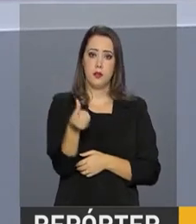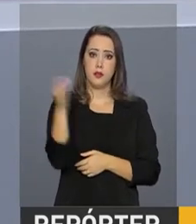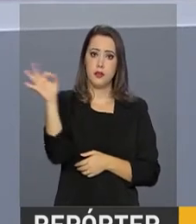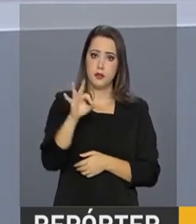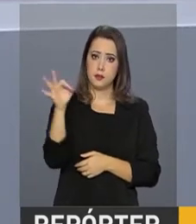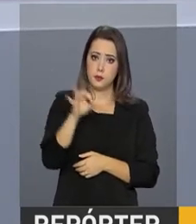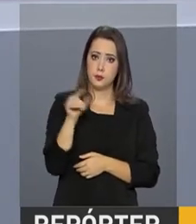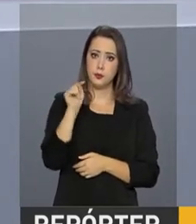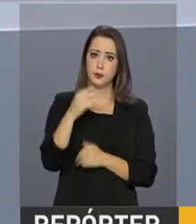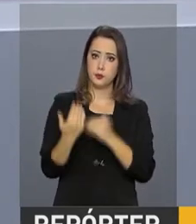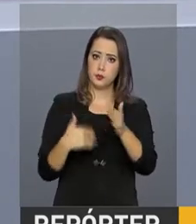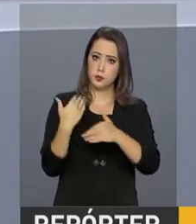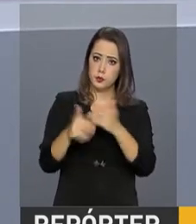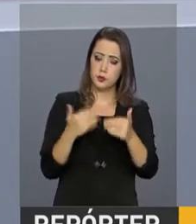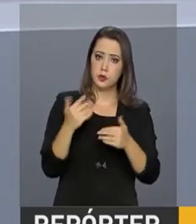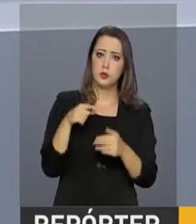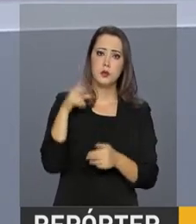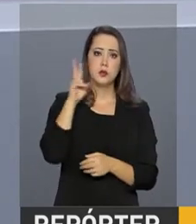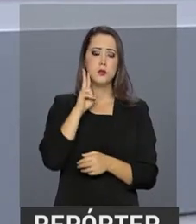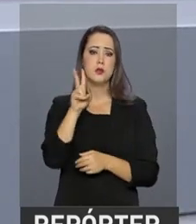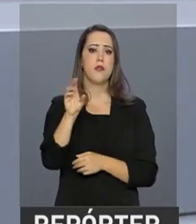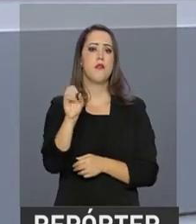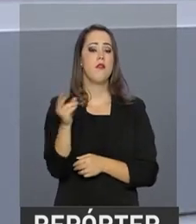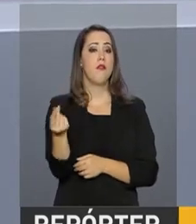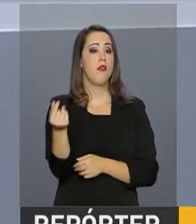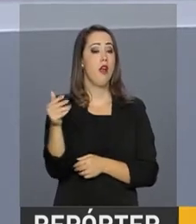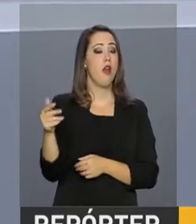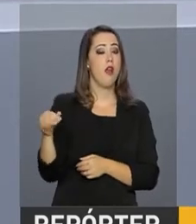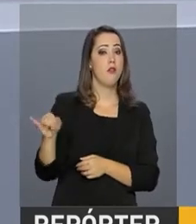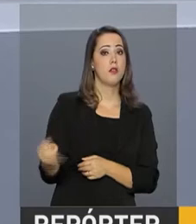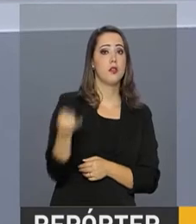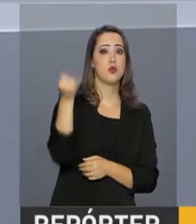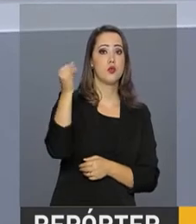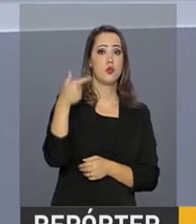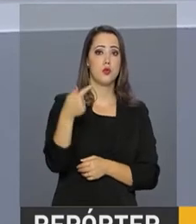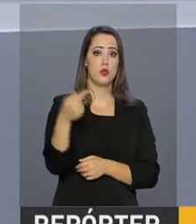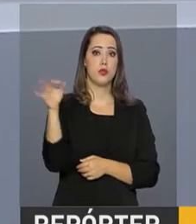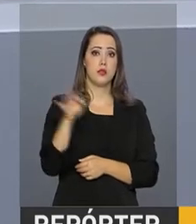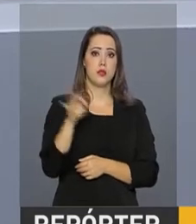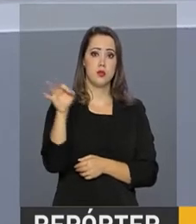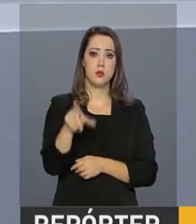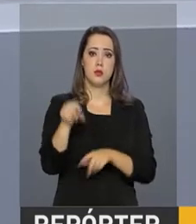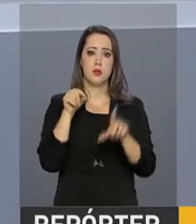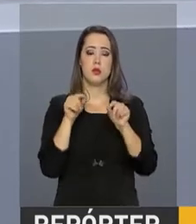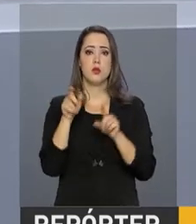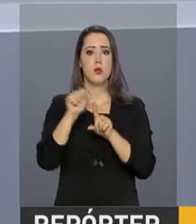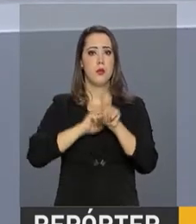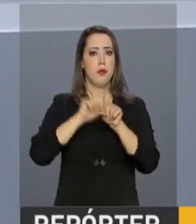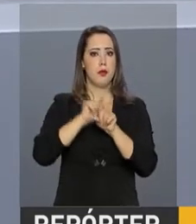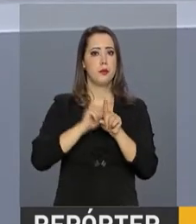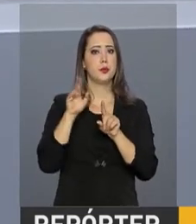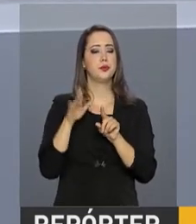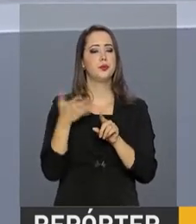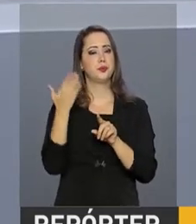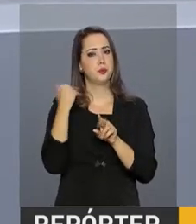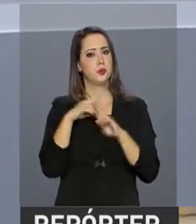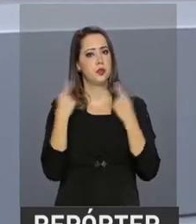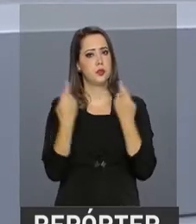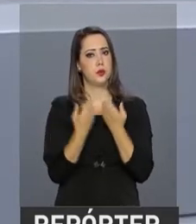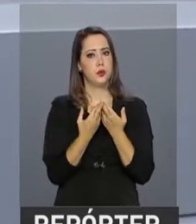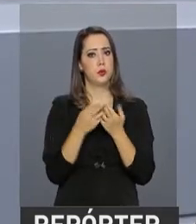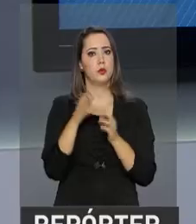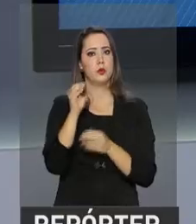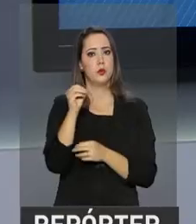0,96%. As projeções levam em consideração a Selic de 7%, definida no início do mês, na última reunião do